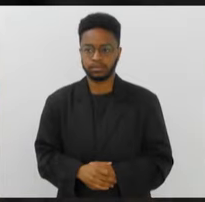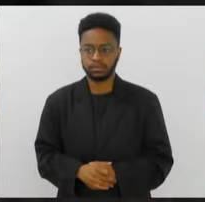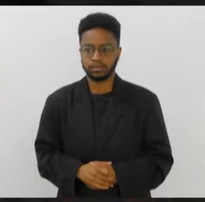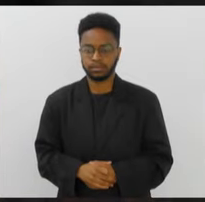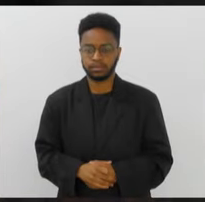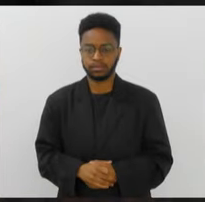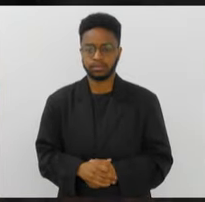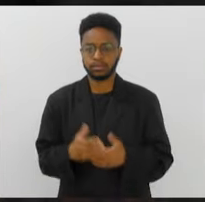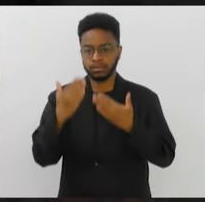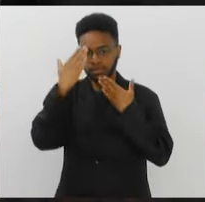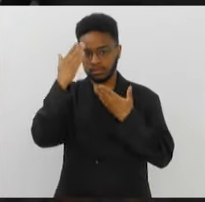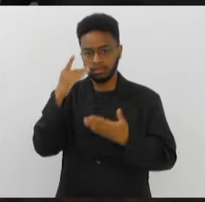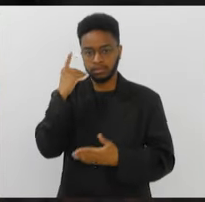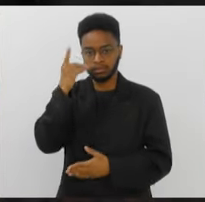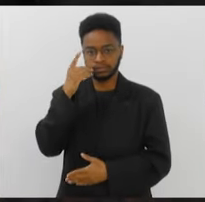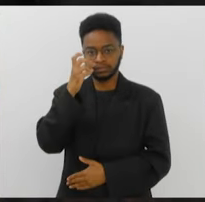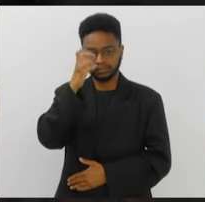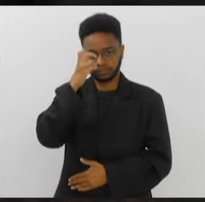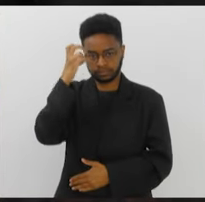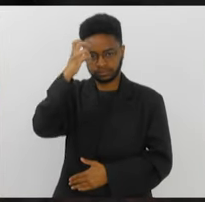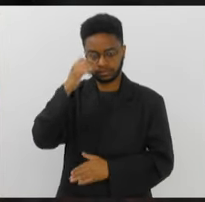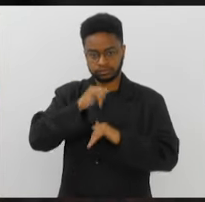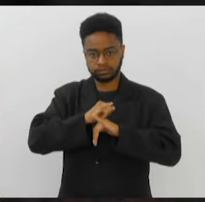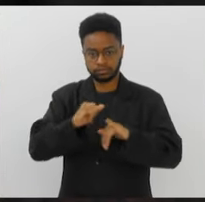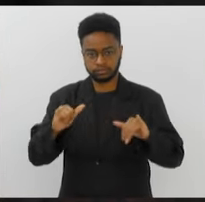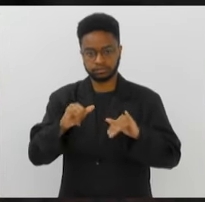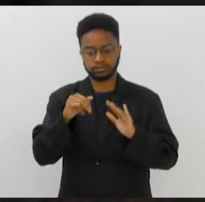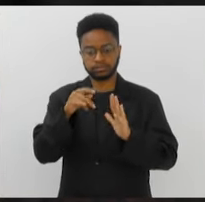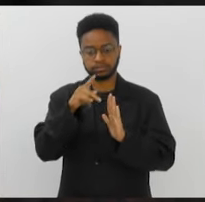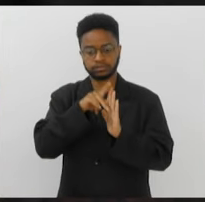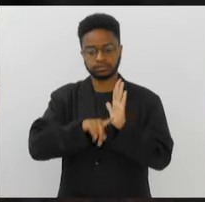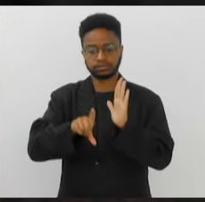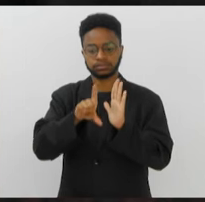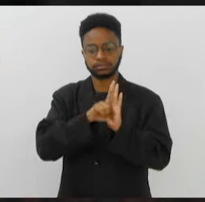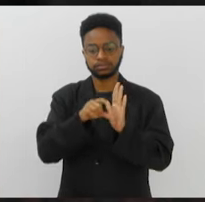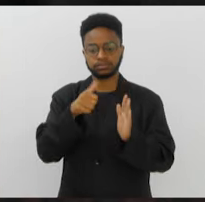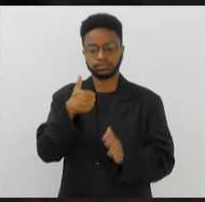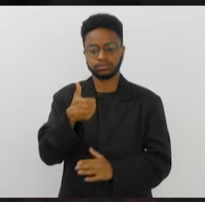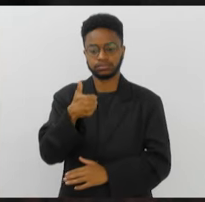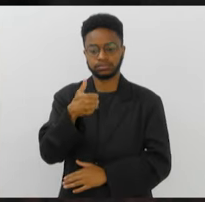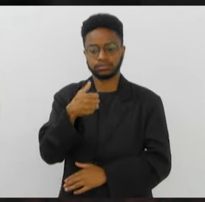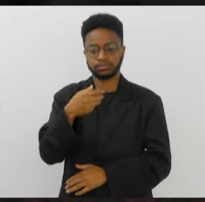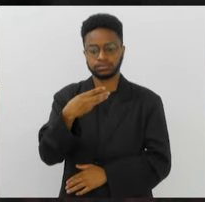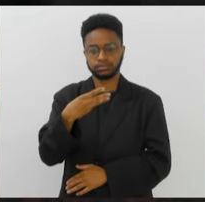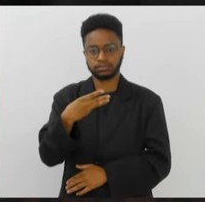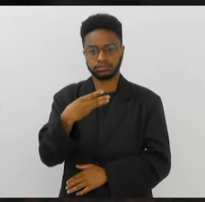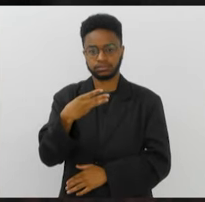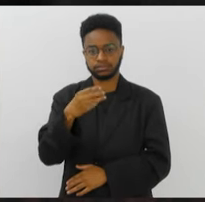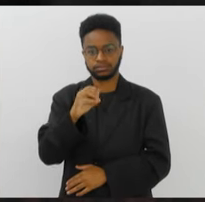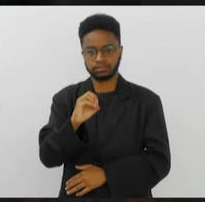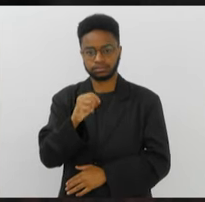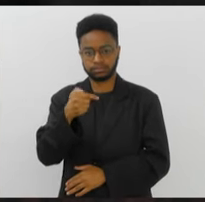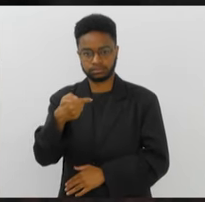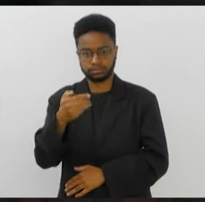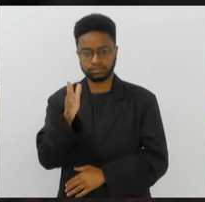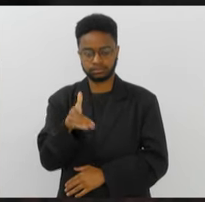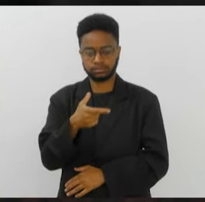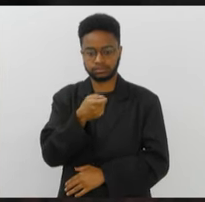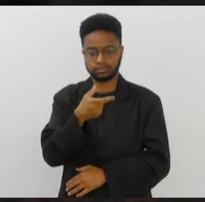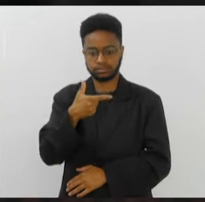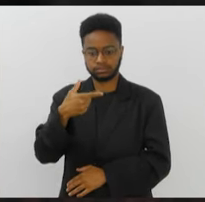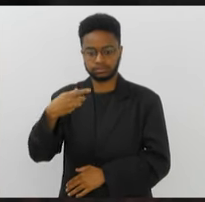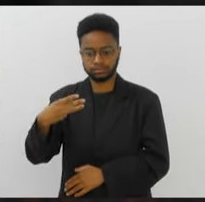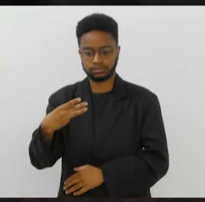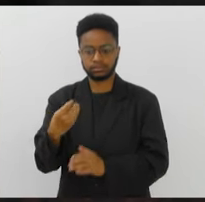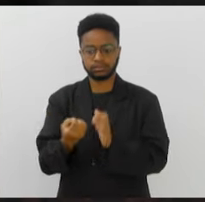Obrigada, deputada Verônica. Anuncio o projeto de lei 1307, de 2023, de autoria do deputado